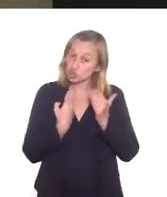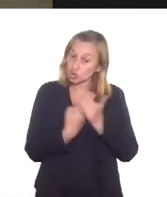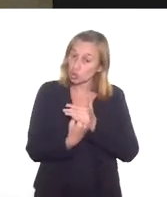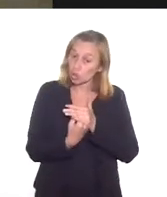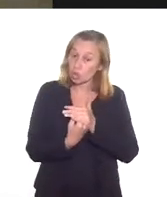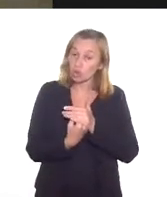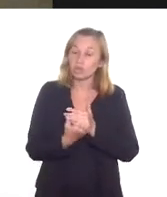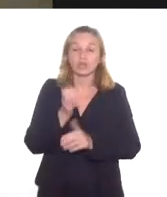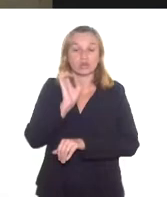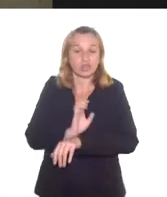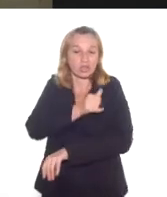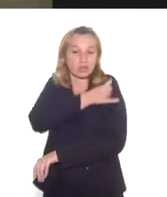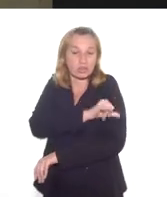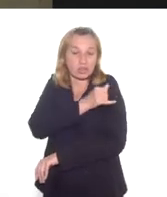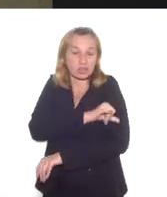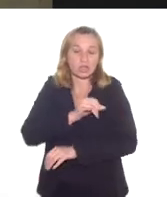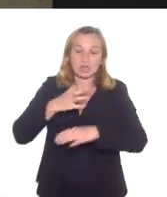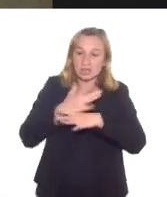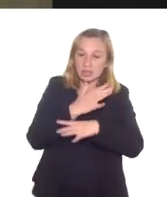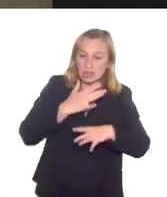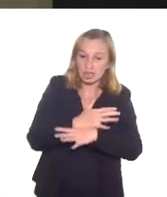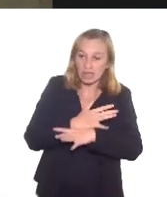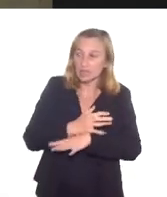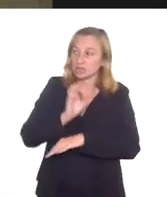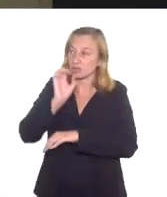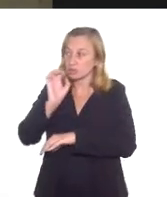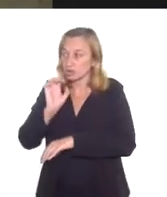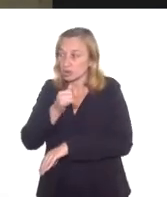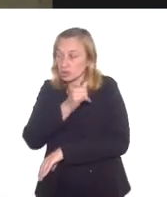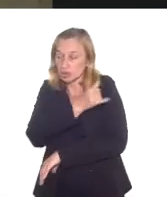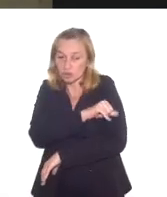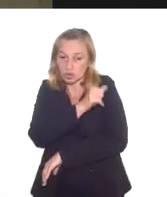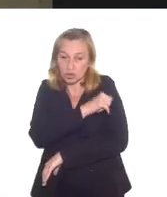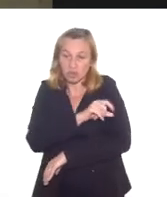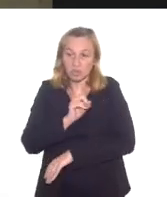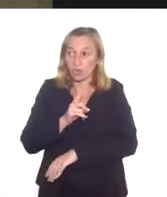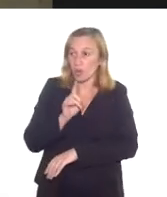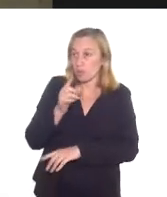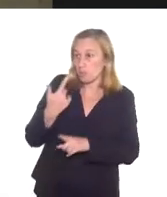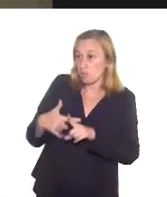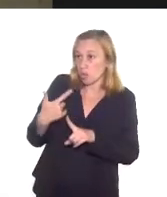no estado do Rio de Janeiro, na cidade do Rio de Janeiro, e não é porque